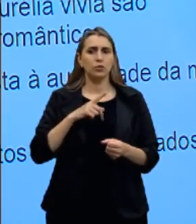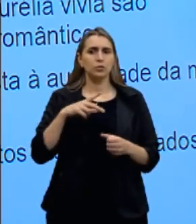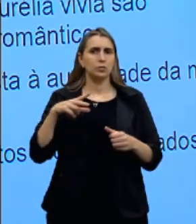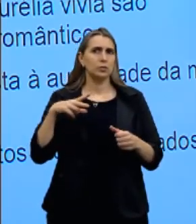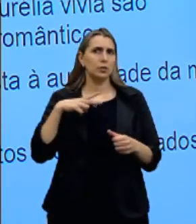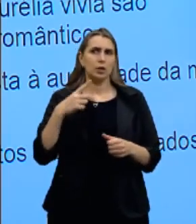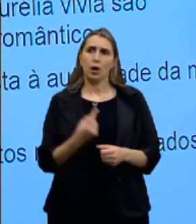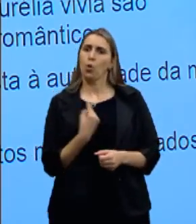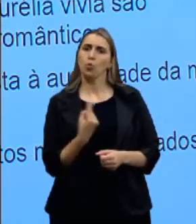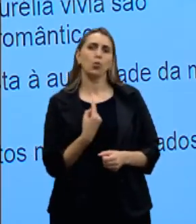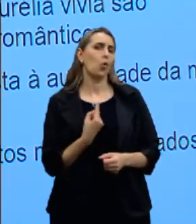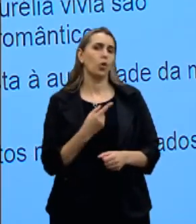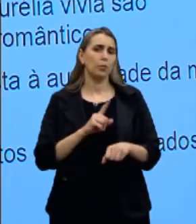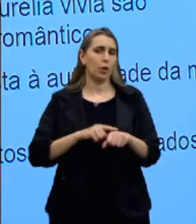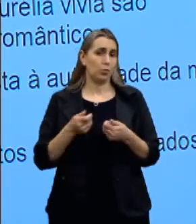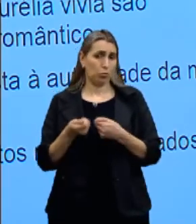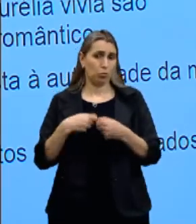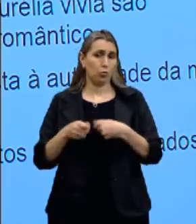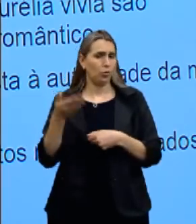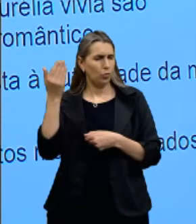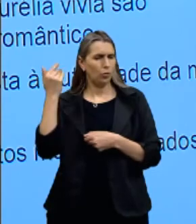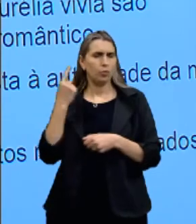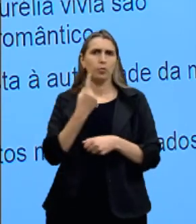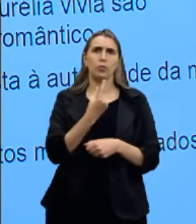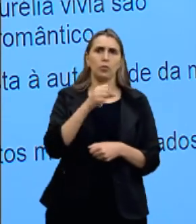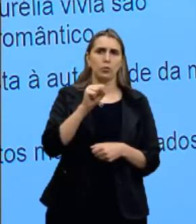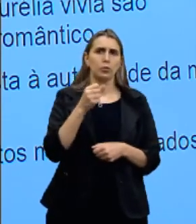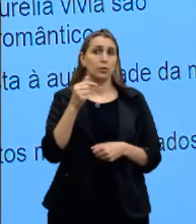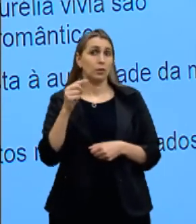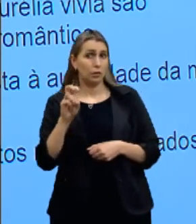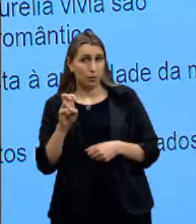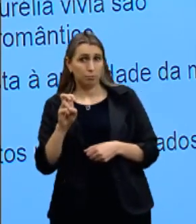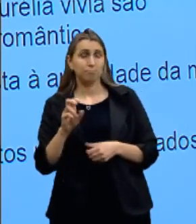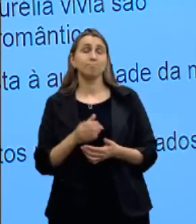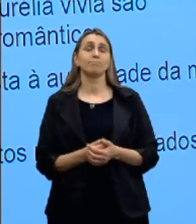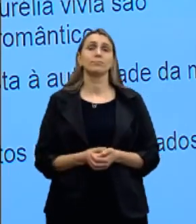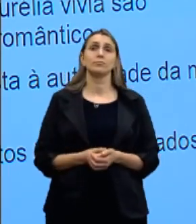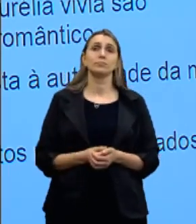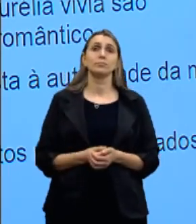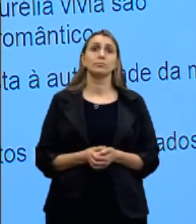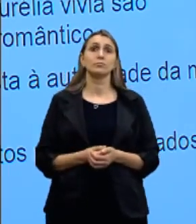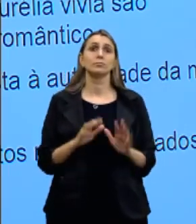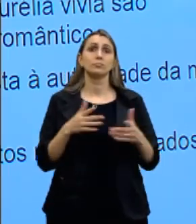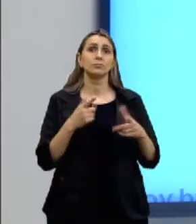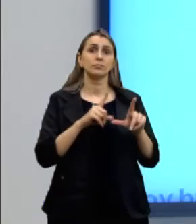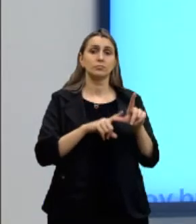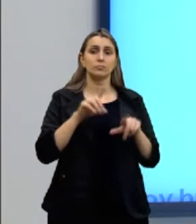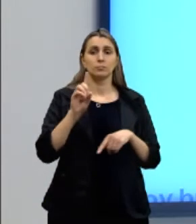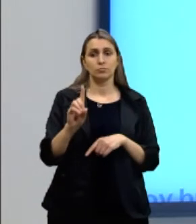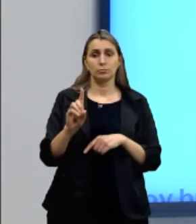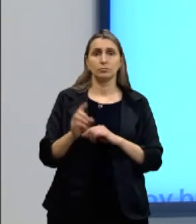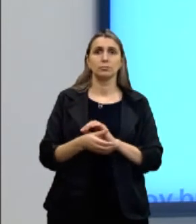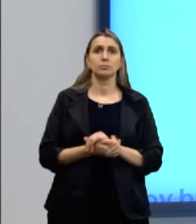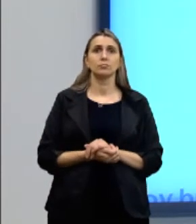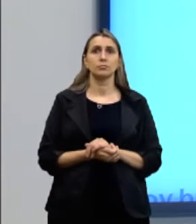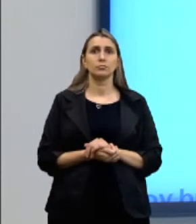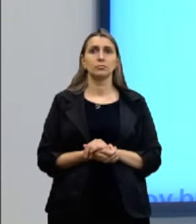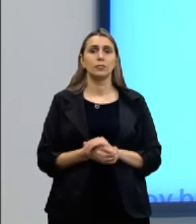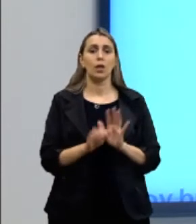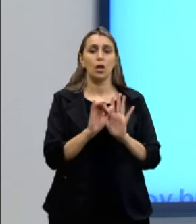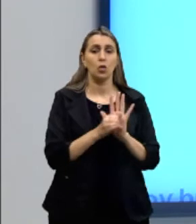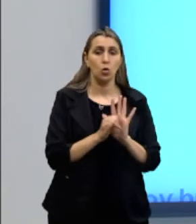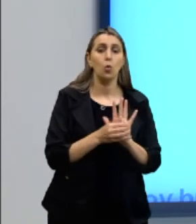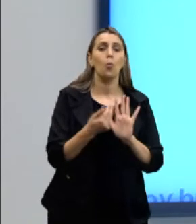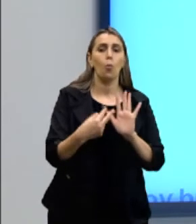próprios negócios na época nós estamos falando aqui d1875 tá legal meus queridos então é letra de dar o